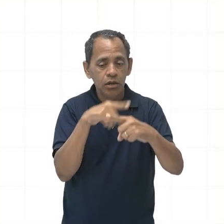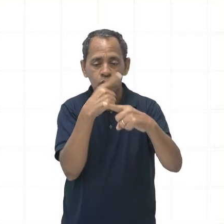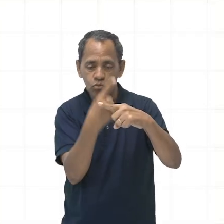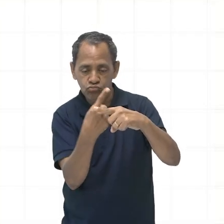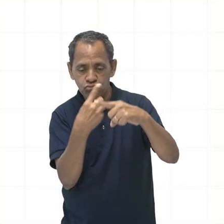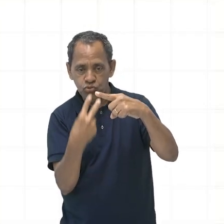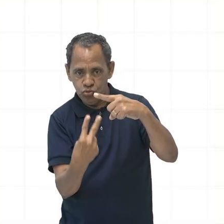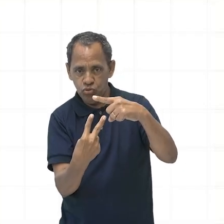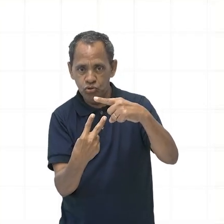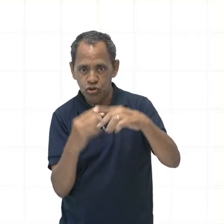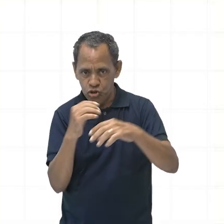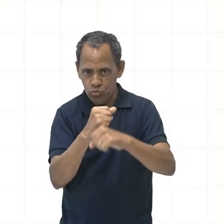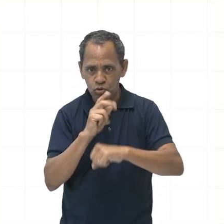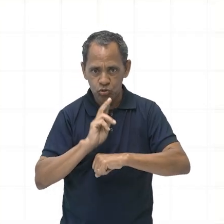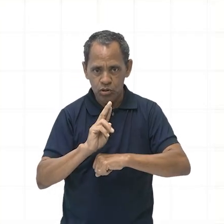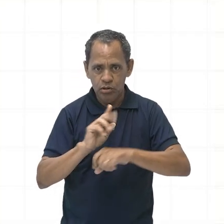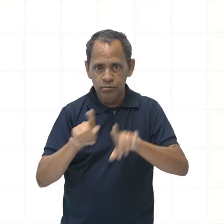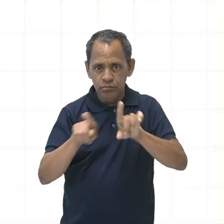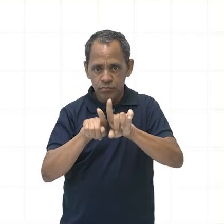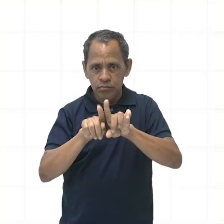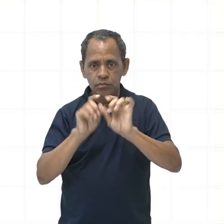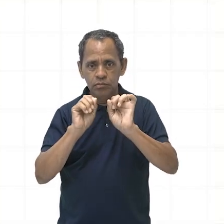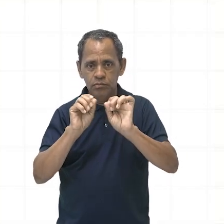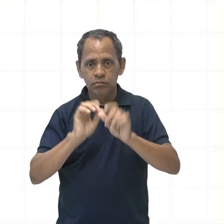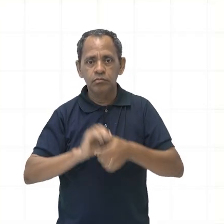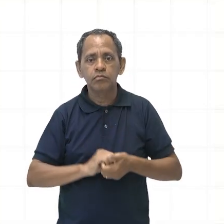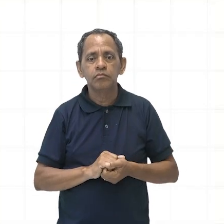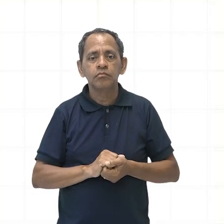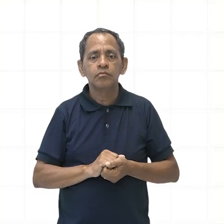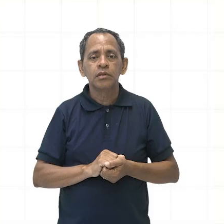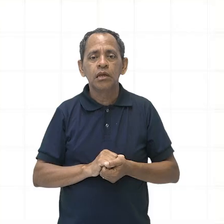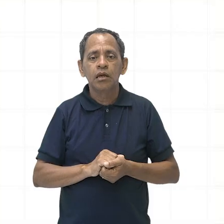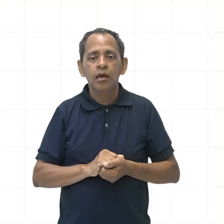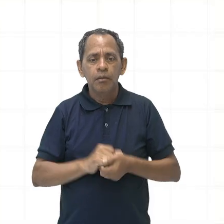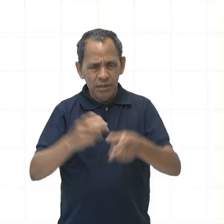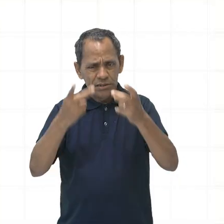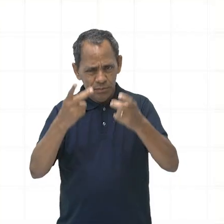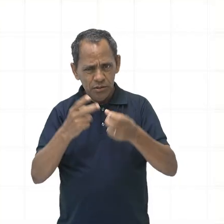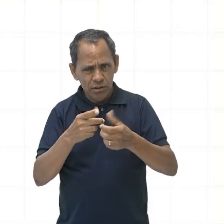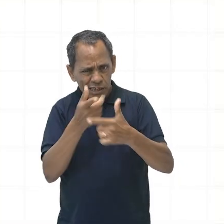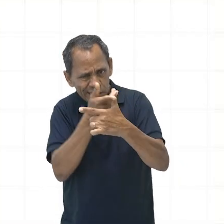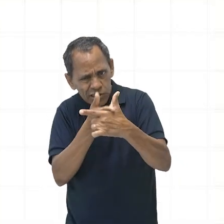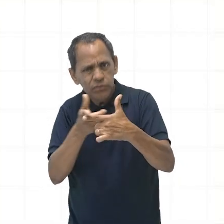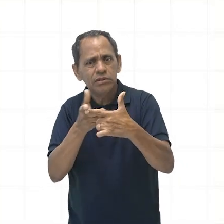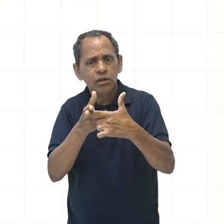2. Vejam que essa divisão ou simplificação, nesse caso,